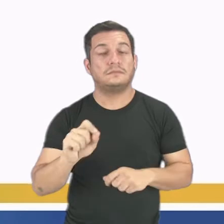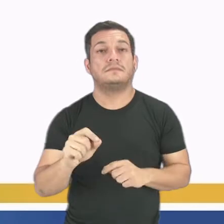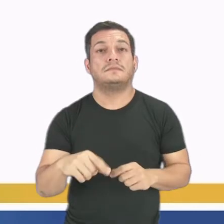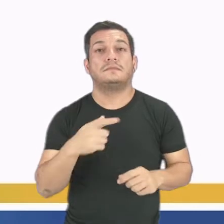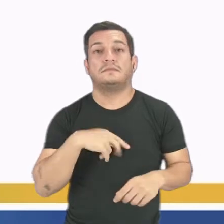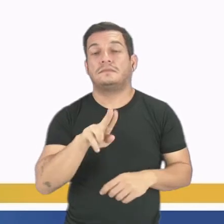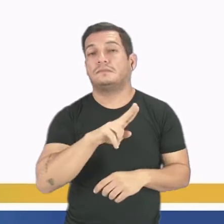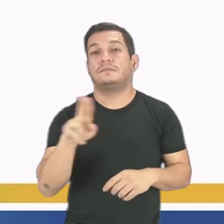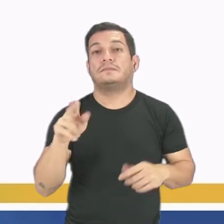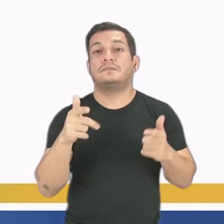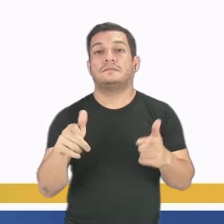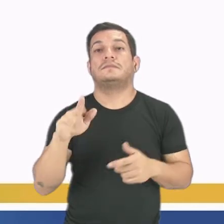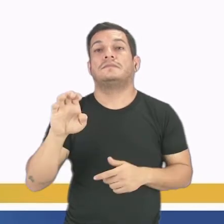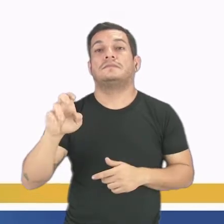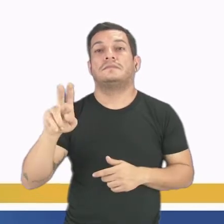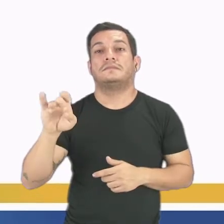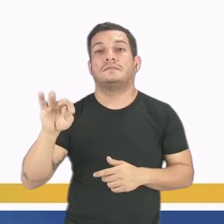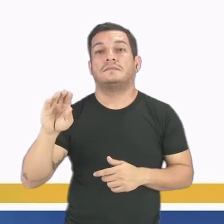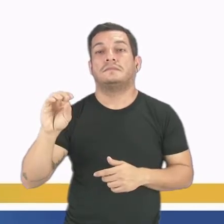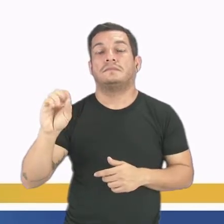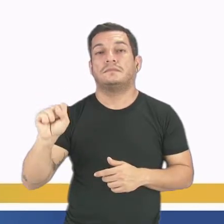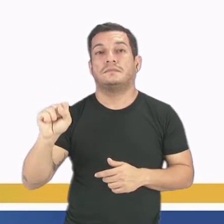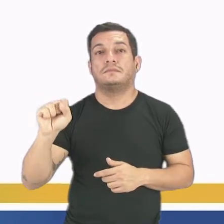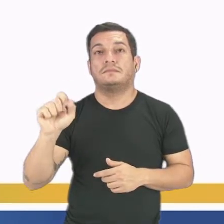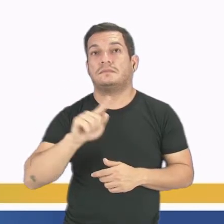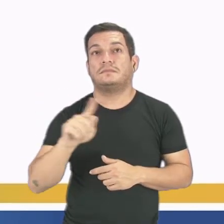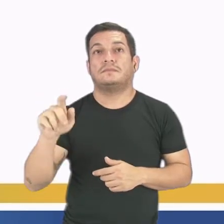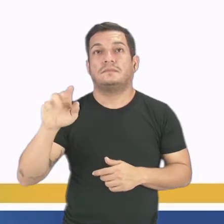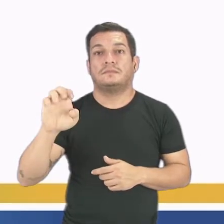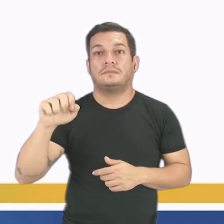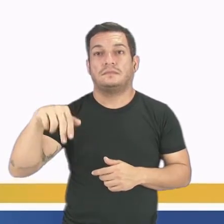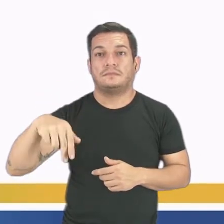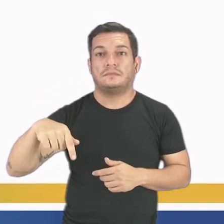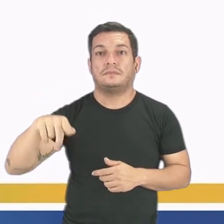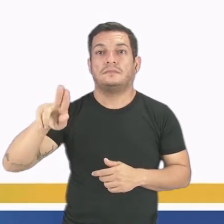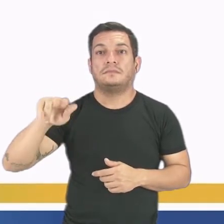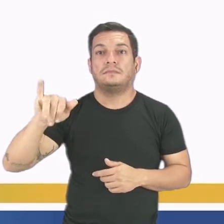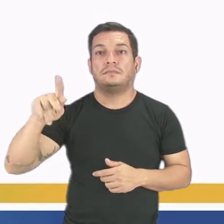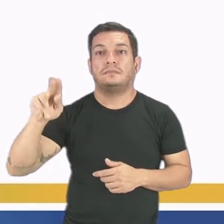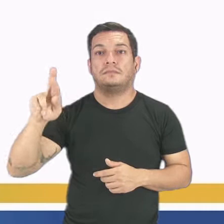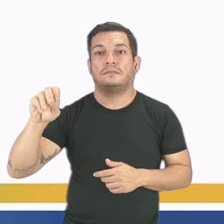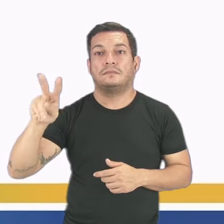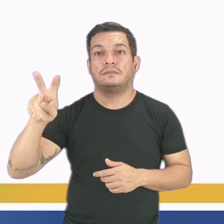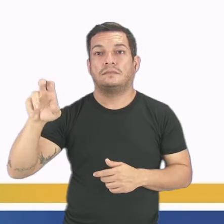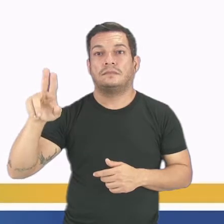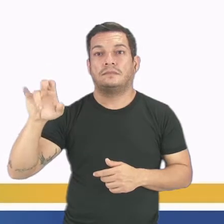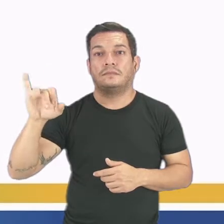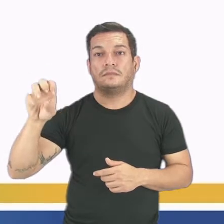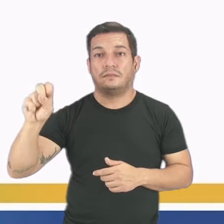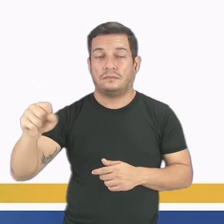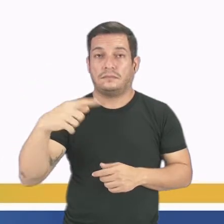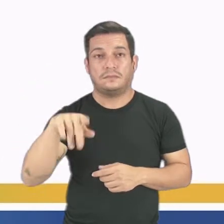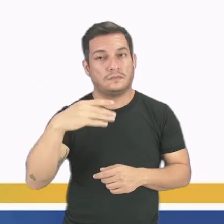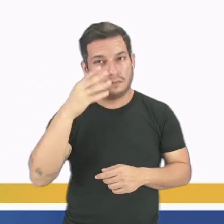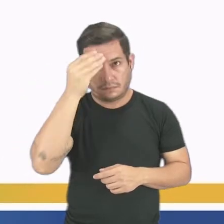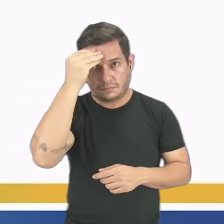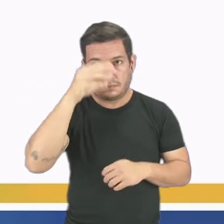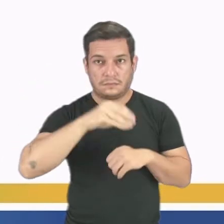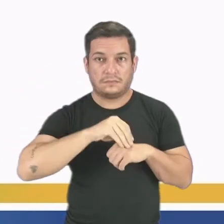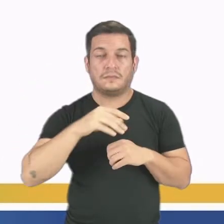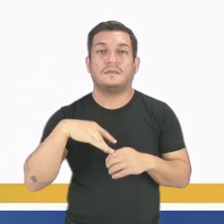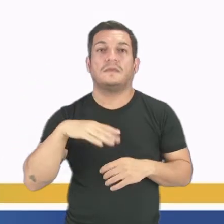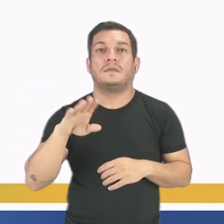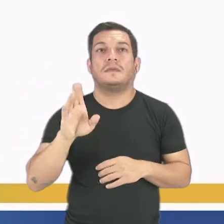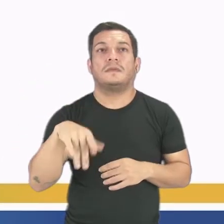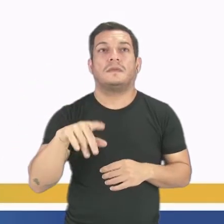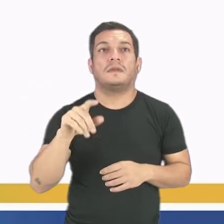os chamamos de eventos não equiprováveis. Veja, lembre-se, guarde isso aí.